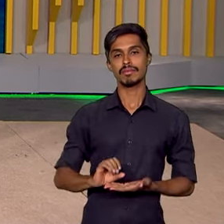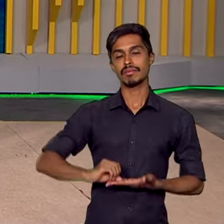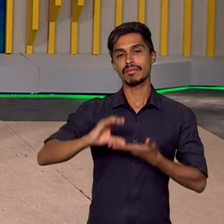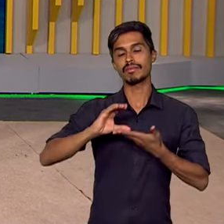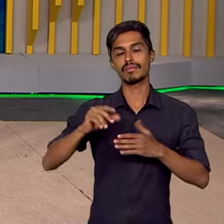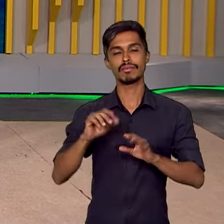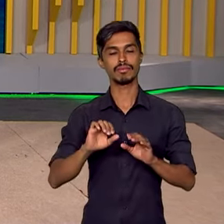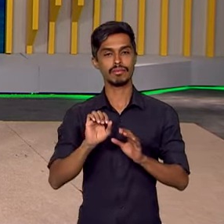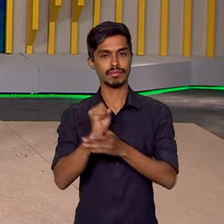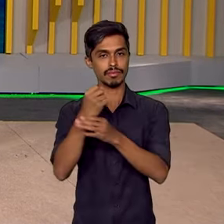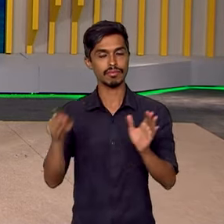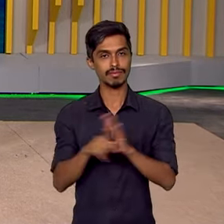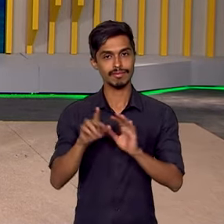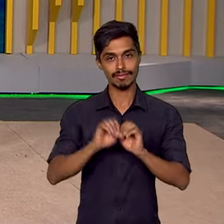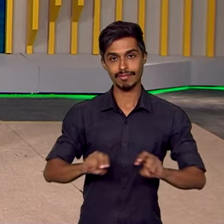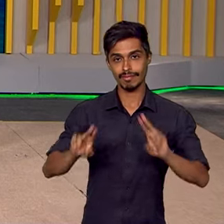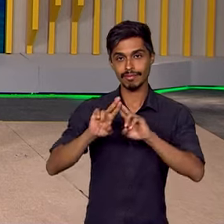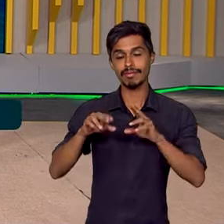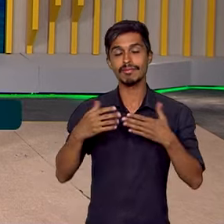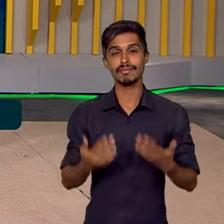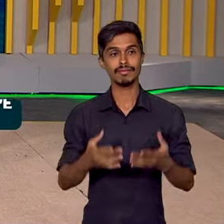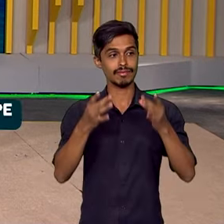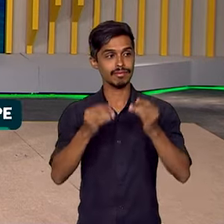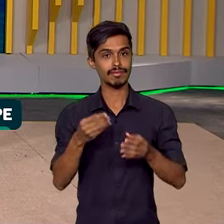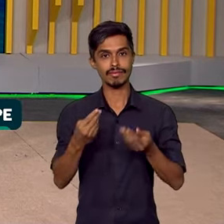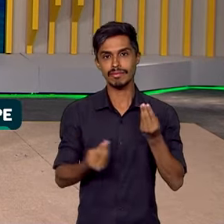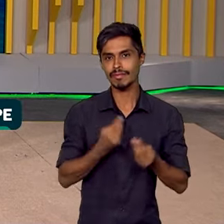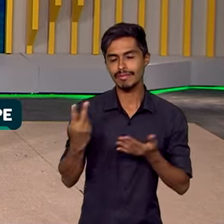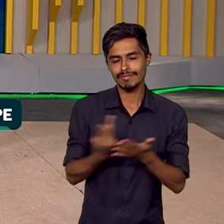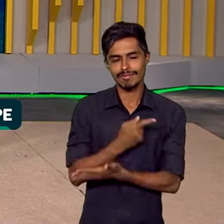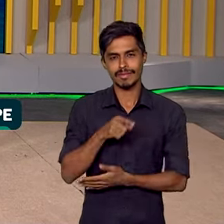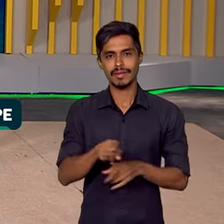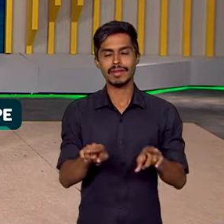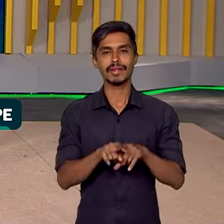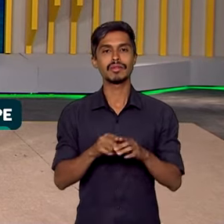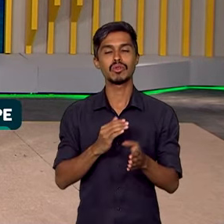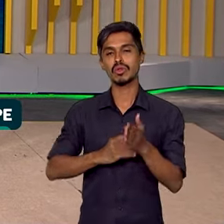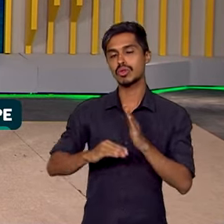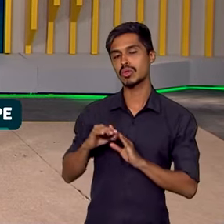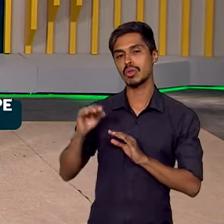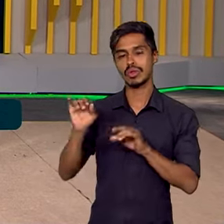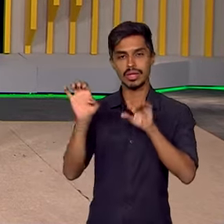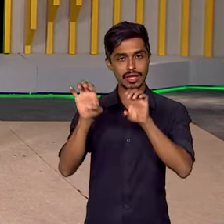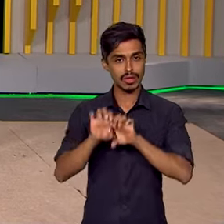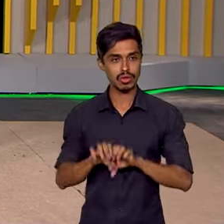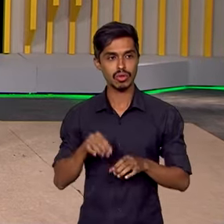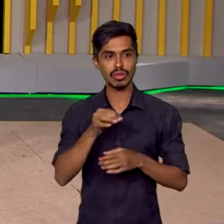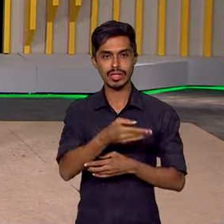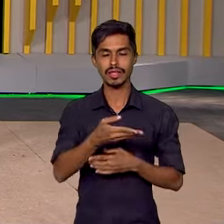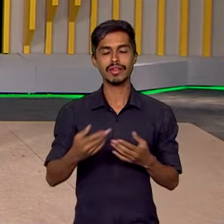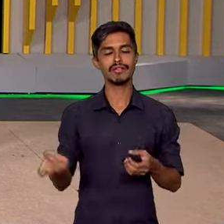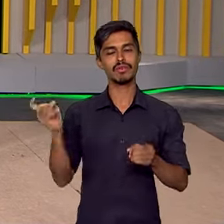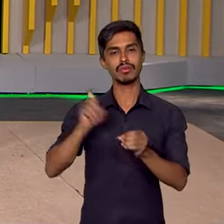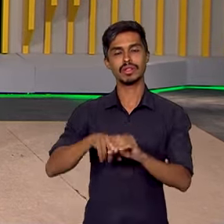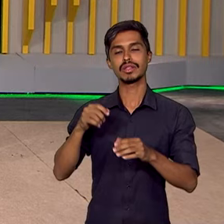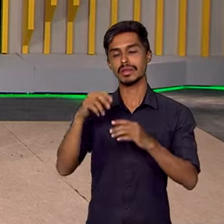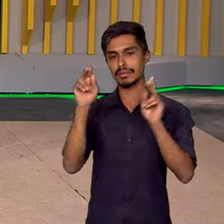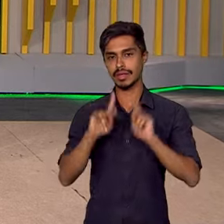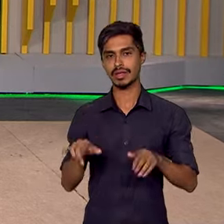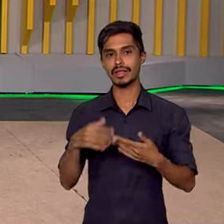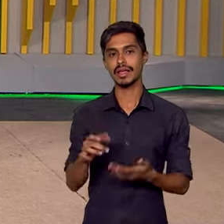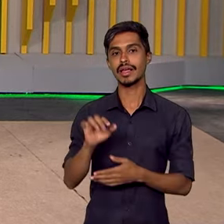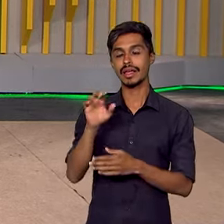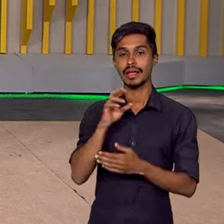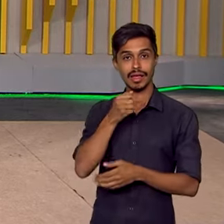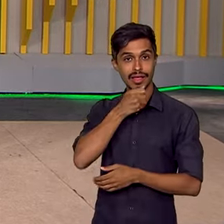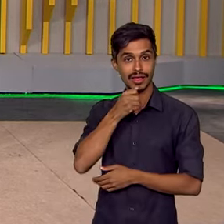da ONU. E quem tem mais detalhes da resolução e de toda a operação Voltando em Paz é a repórter Gabriela Noronha. A gente já vai